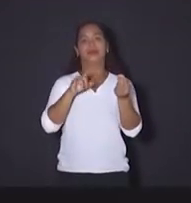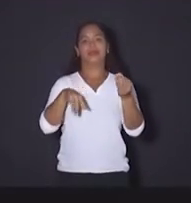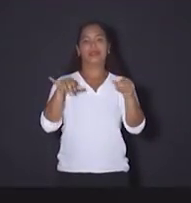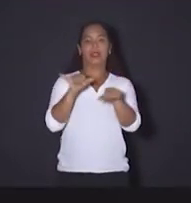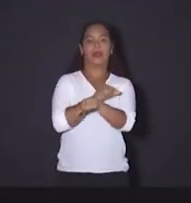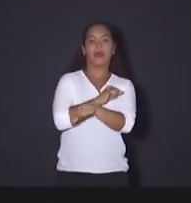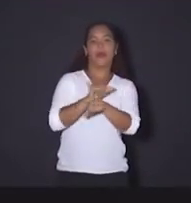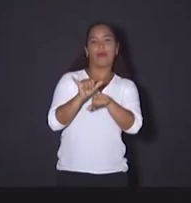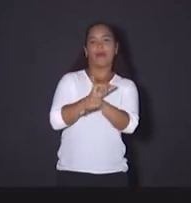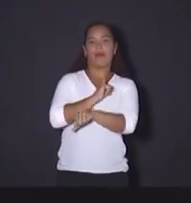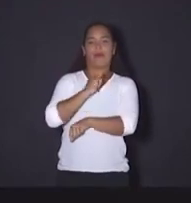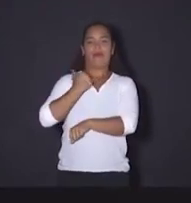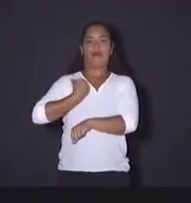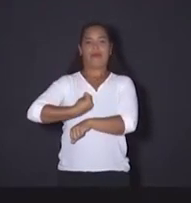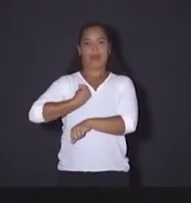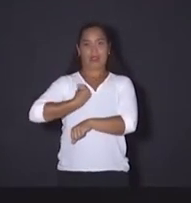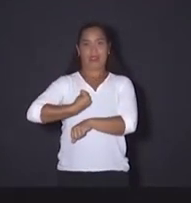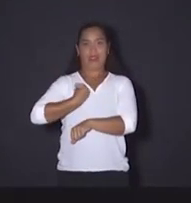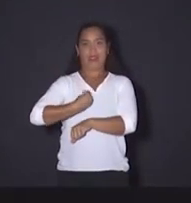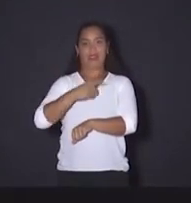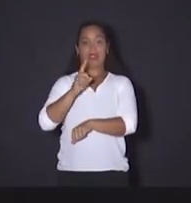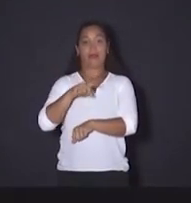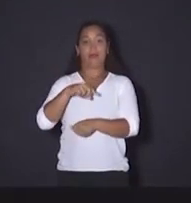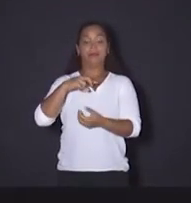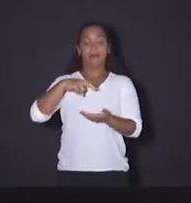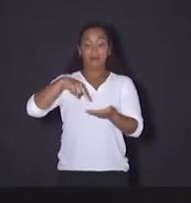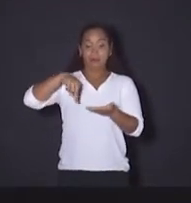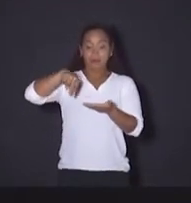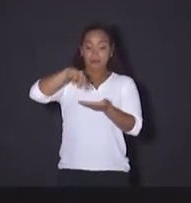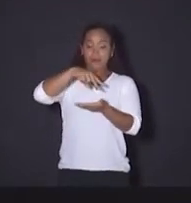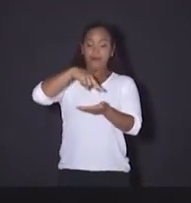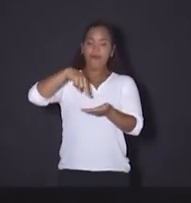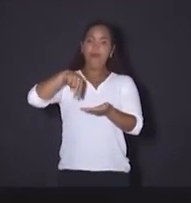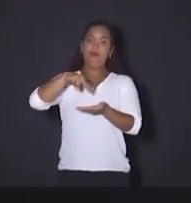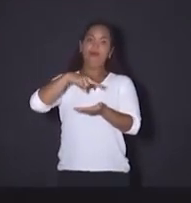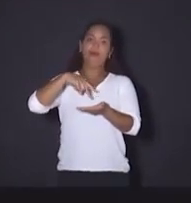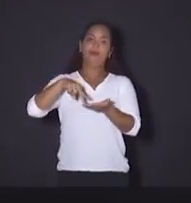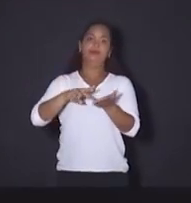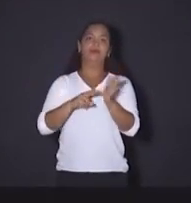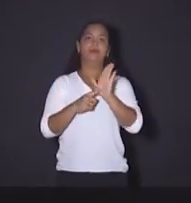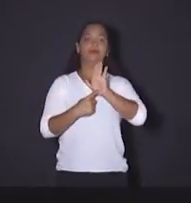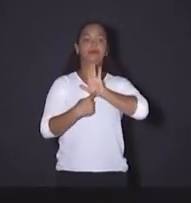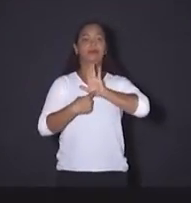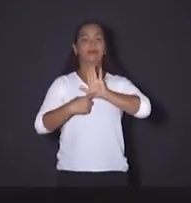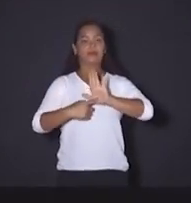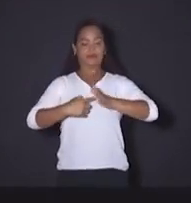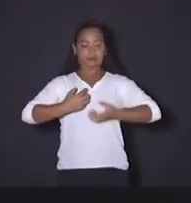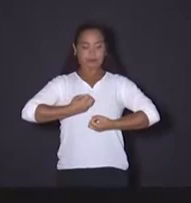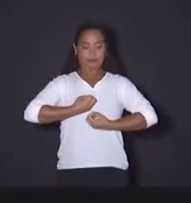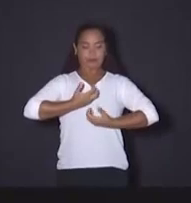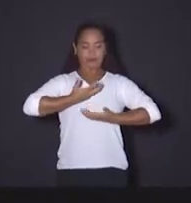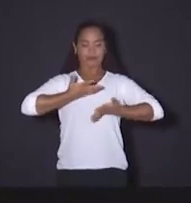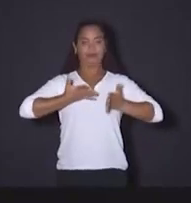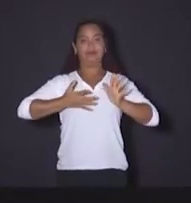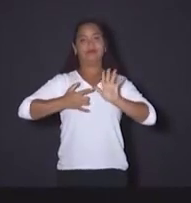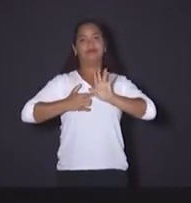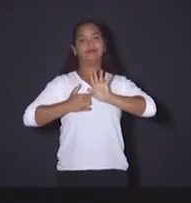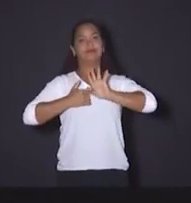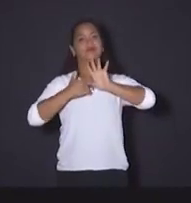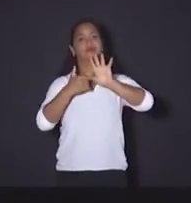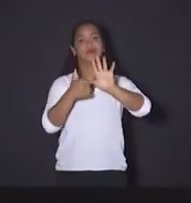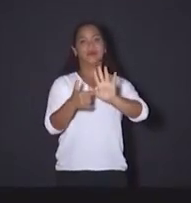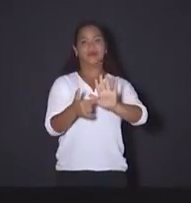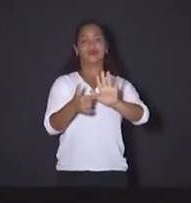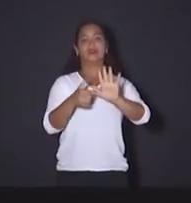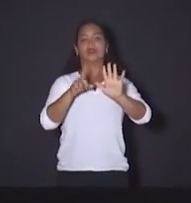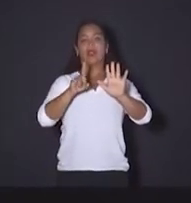de sobrevivência. A dança, como forma de expressão artística,